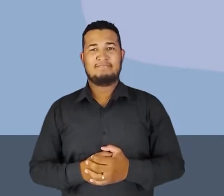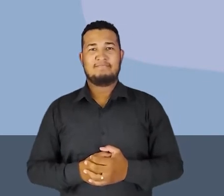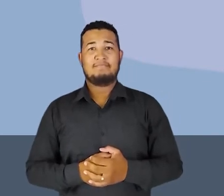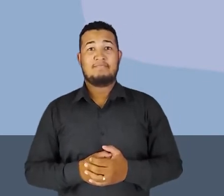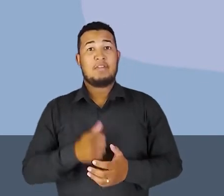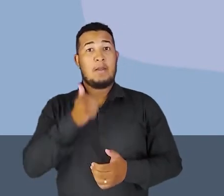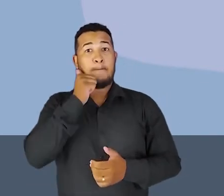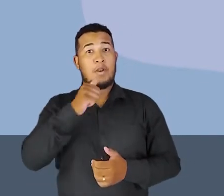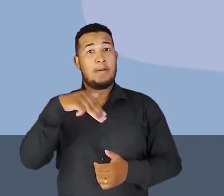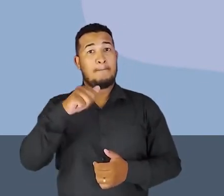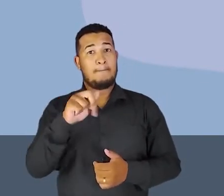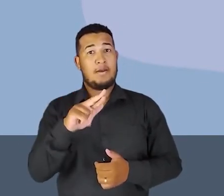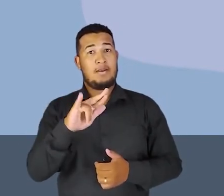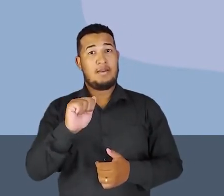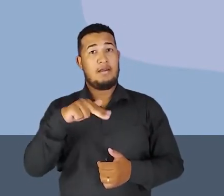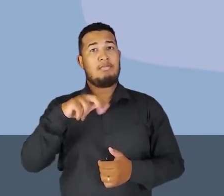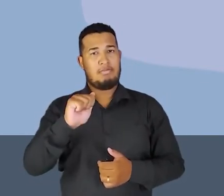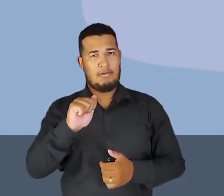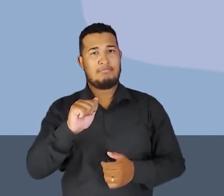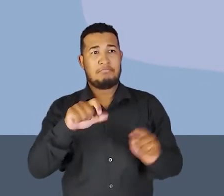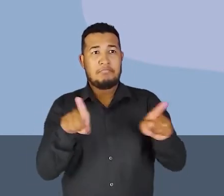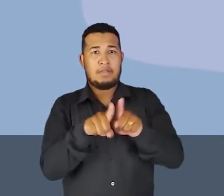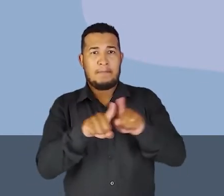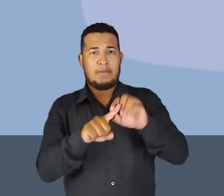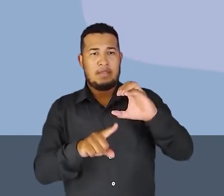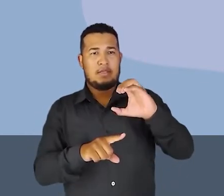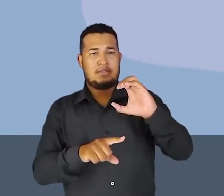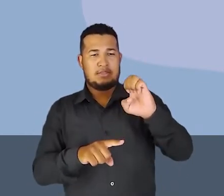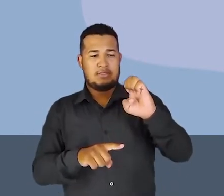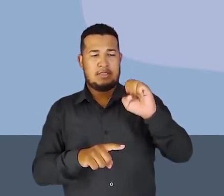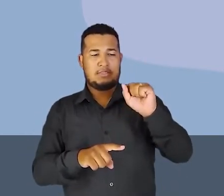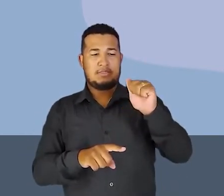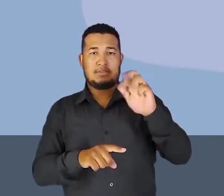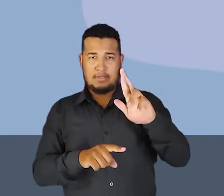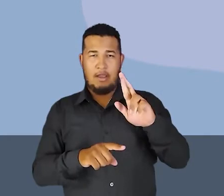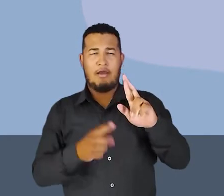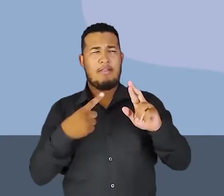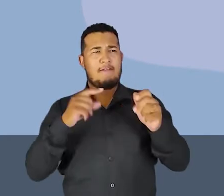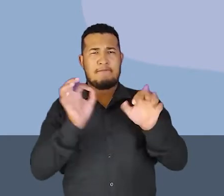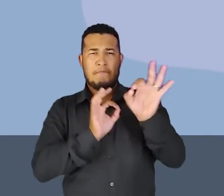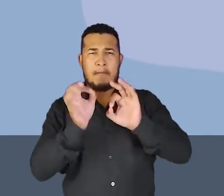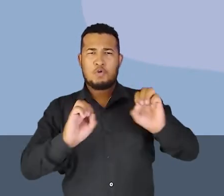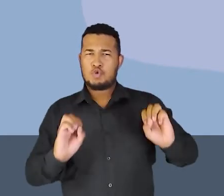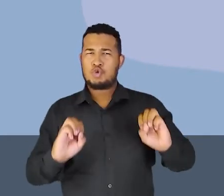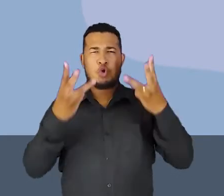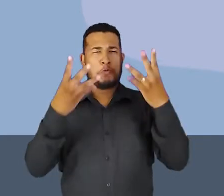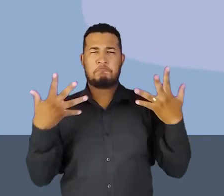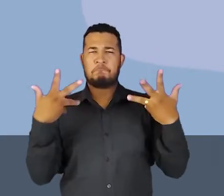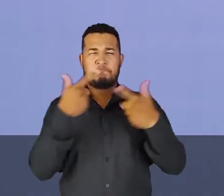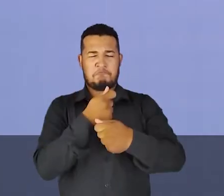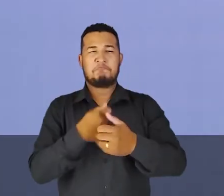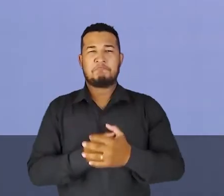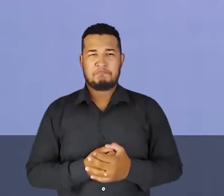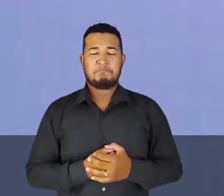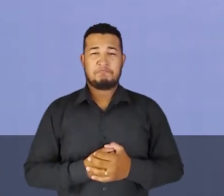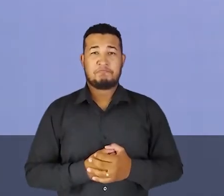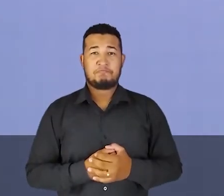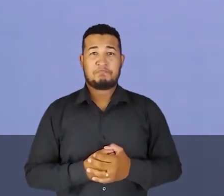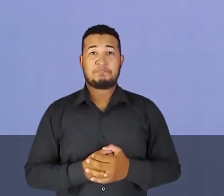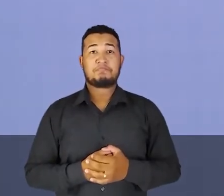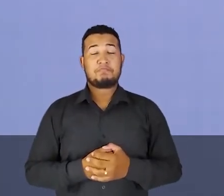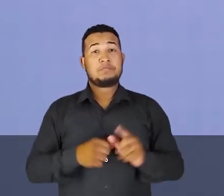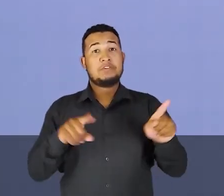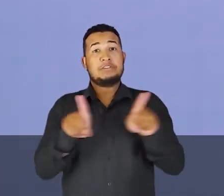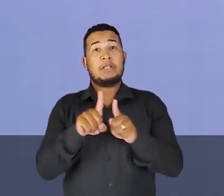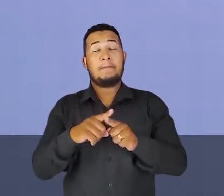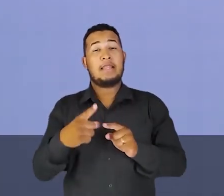A Mariana Aidar, o Chico César e o Mestrinho, num show maravilhoso, né? Também nós